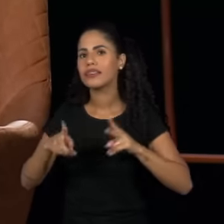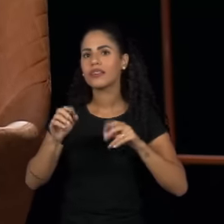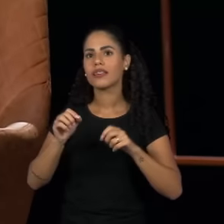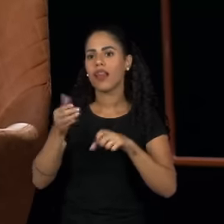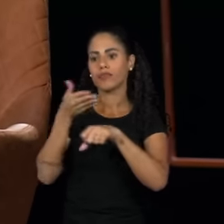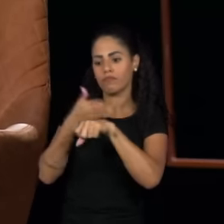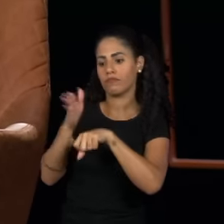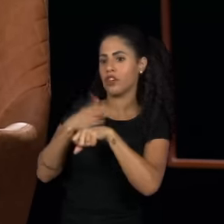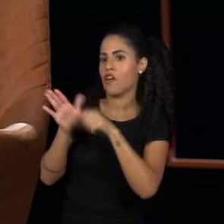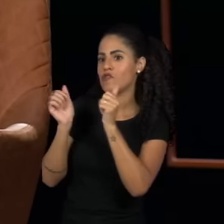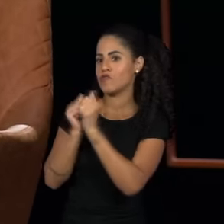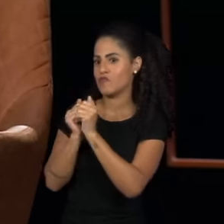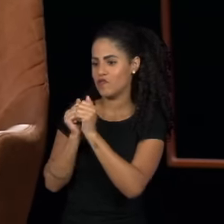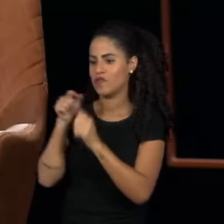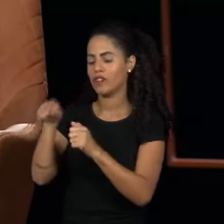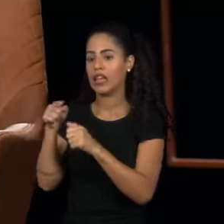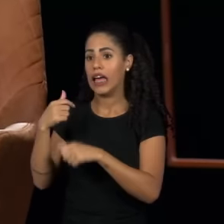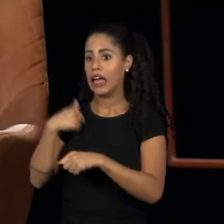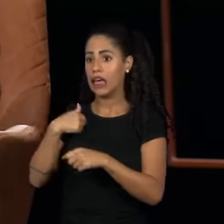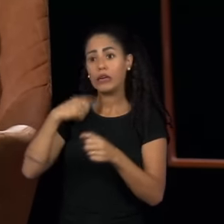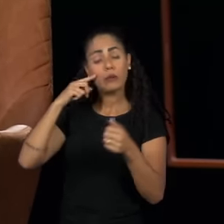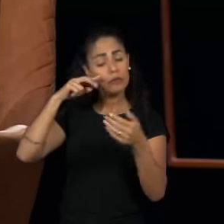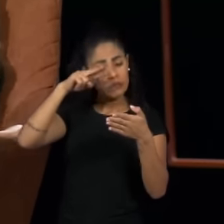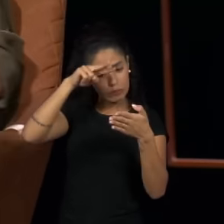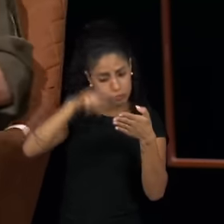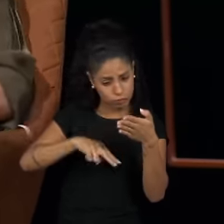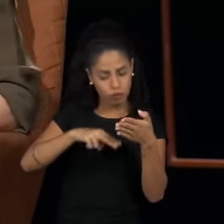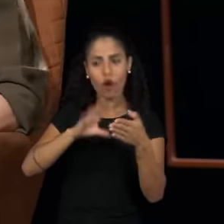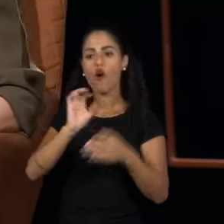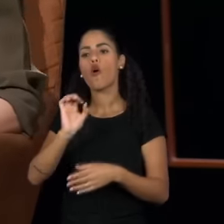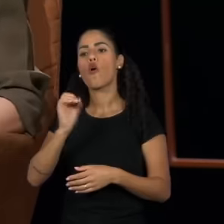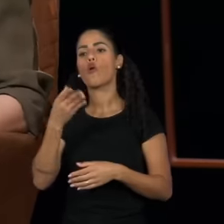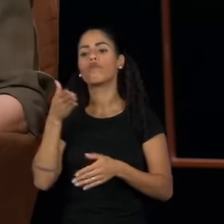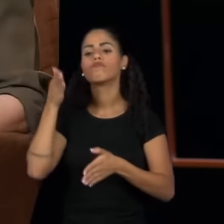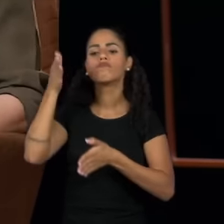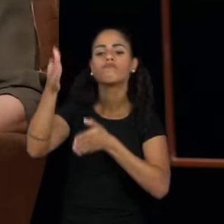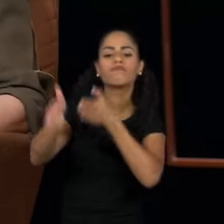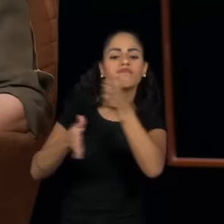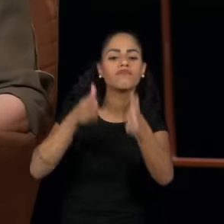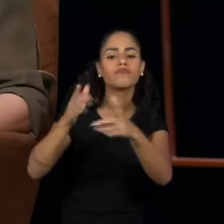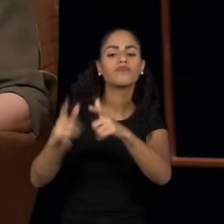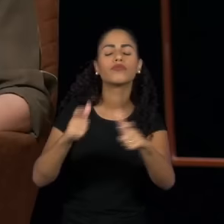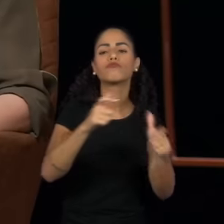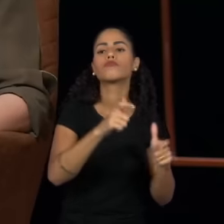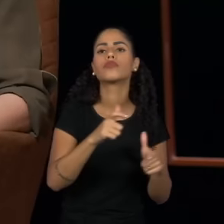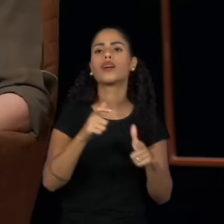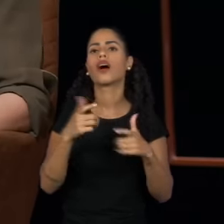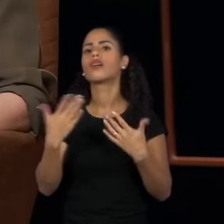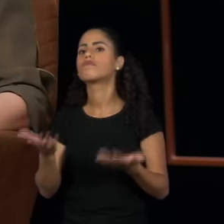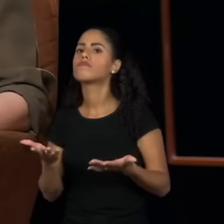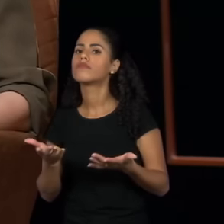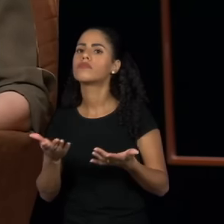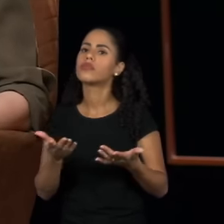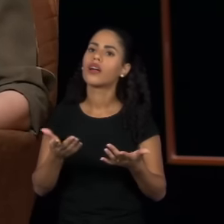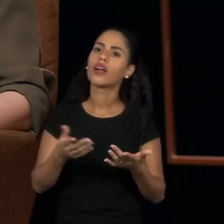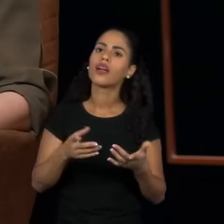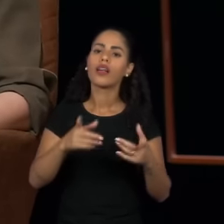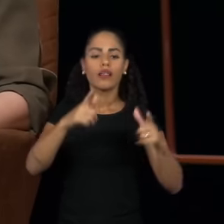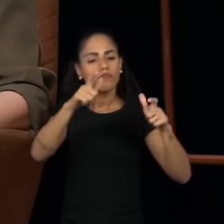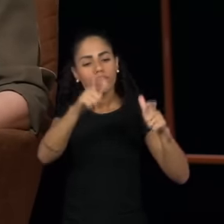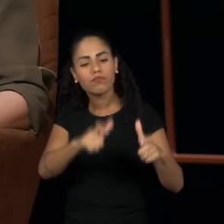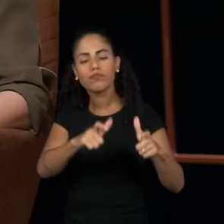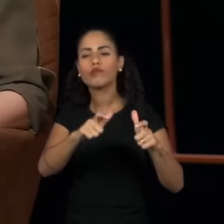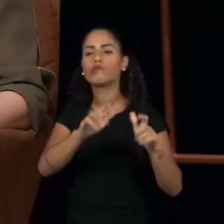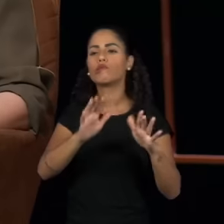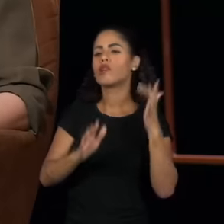com ela... Tudo que eu ia para um lugar que talvez um lugar ela chamava de mais de um